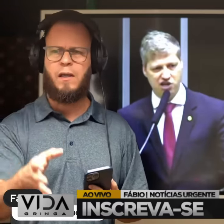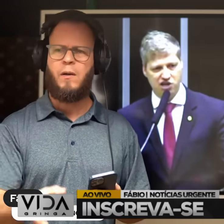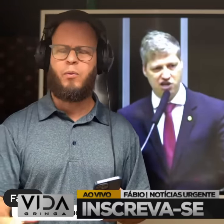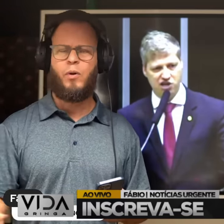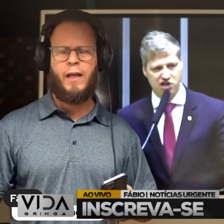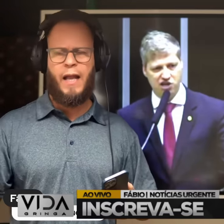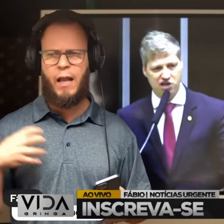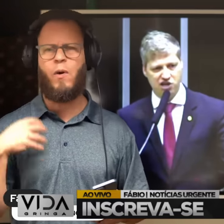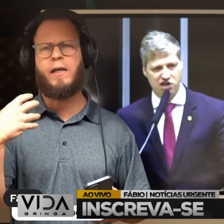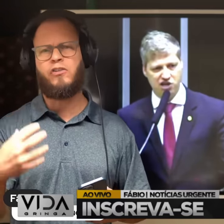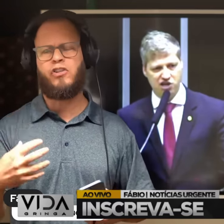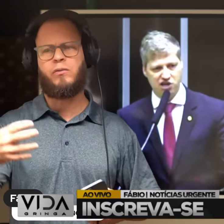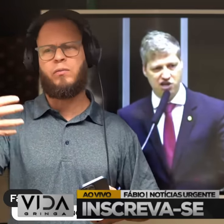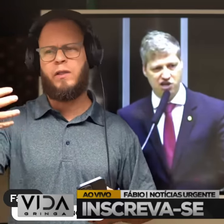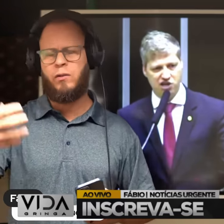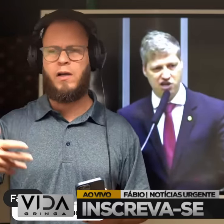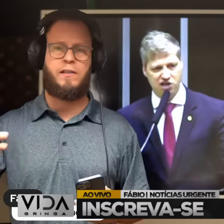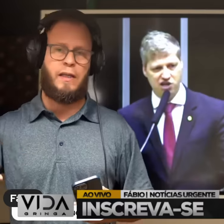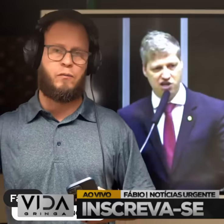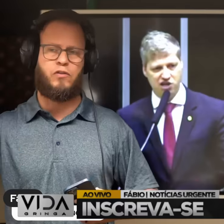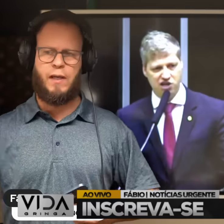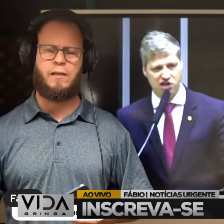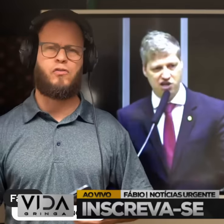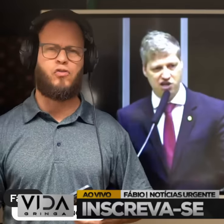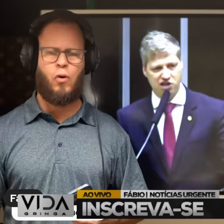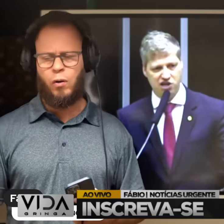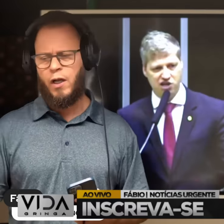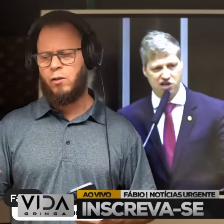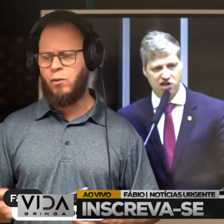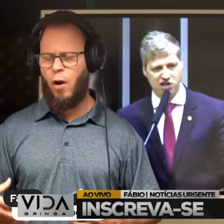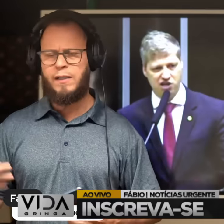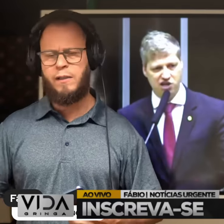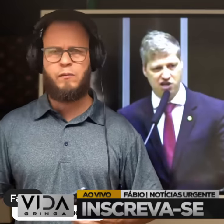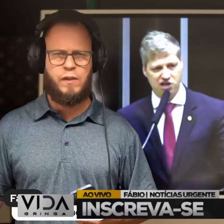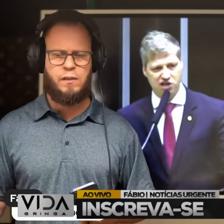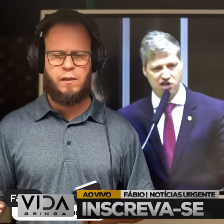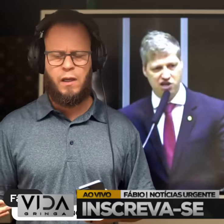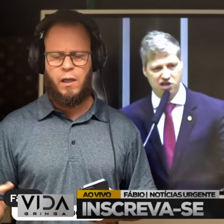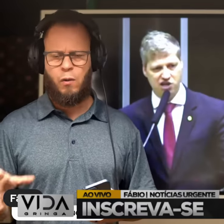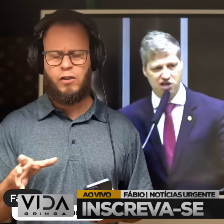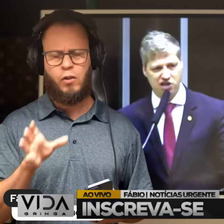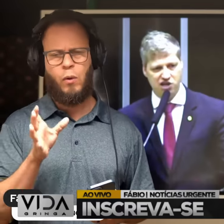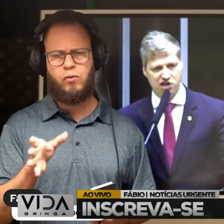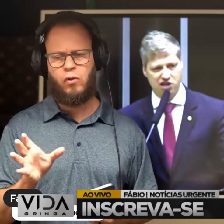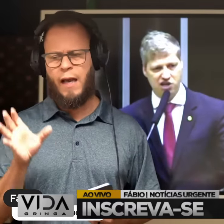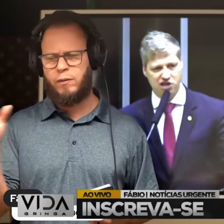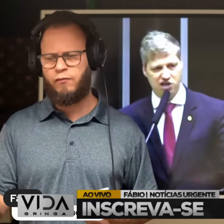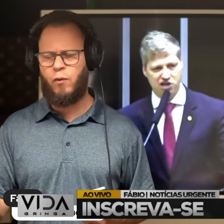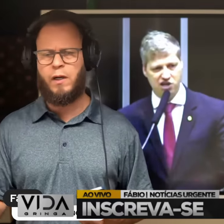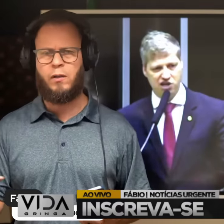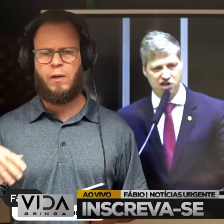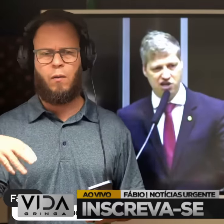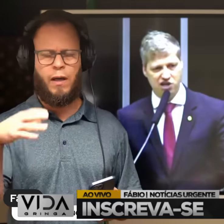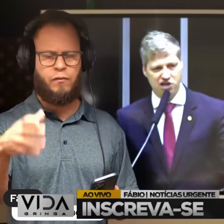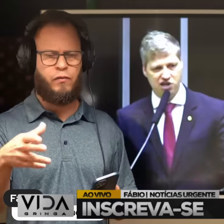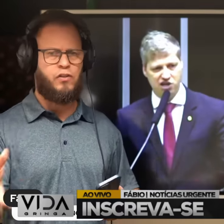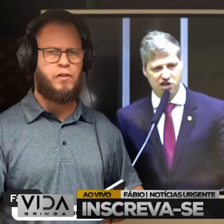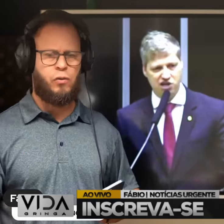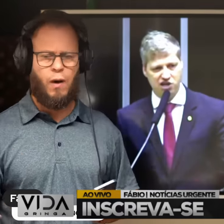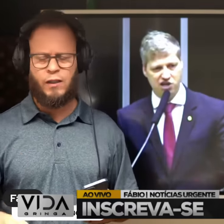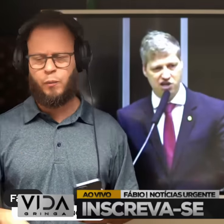assim, porque eu acredito que nós iremos virar esse jogo, nós iremos vencer. Eu acho que o Bolsonaro está focando agora